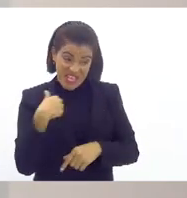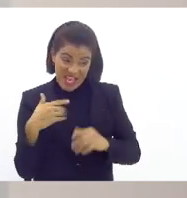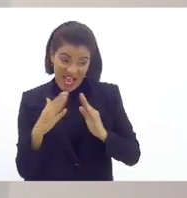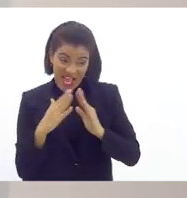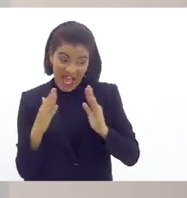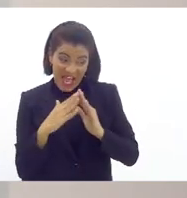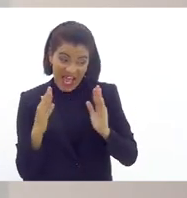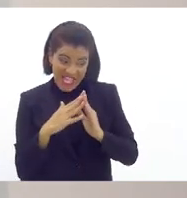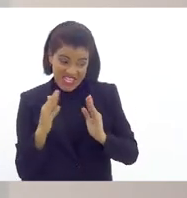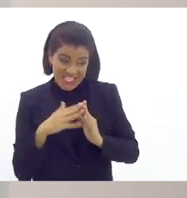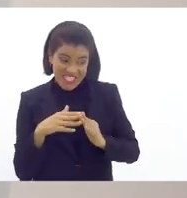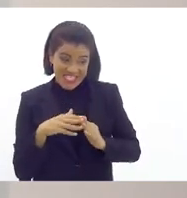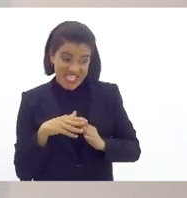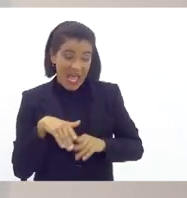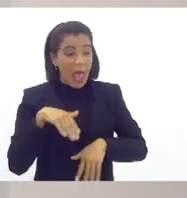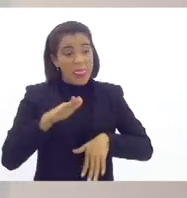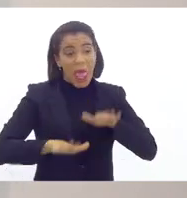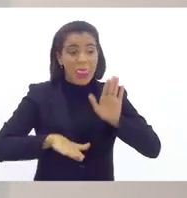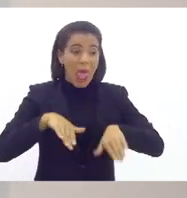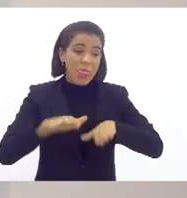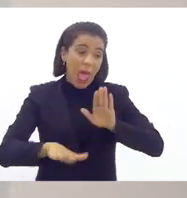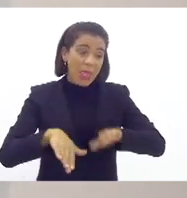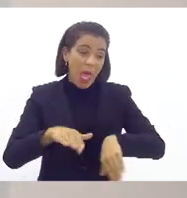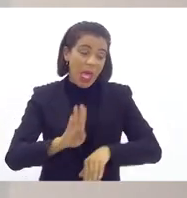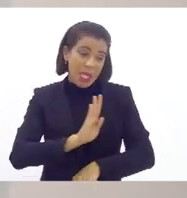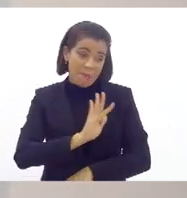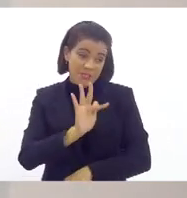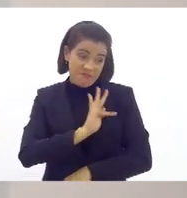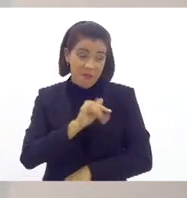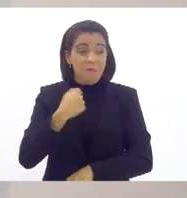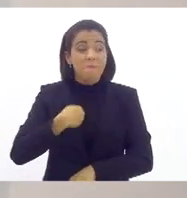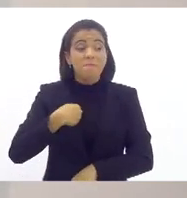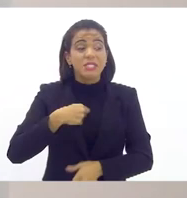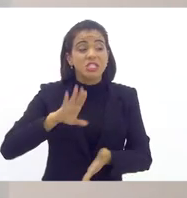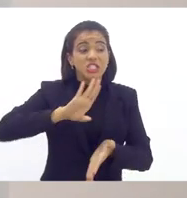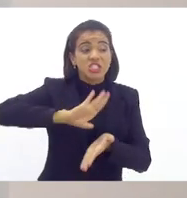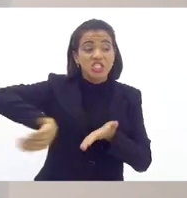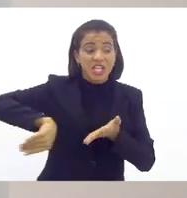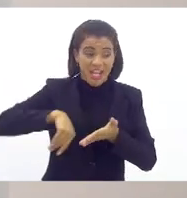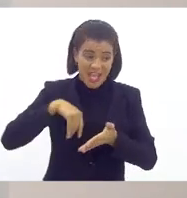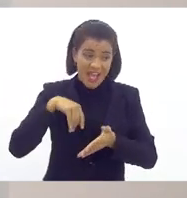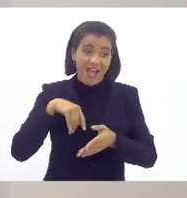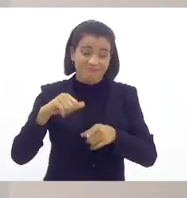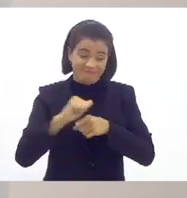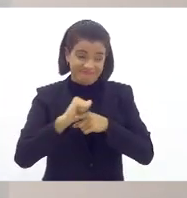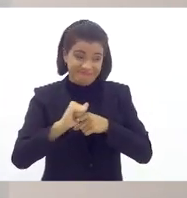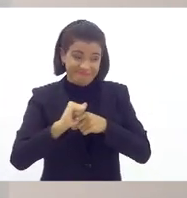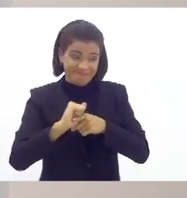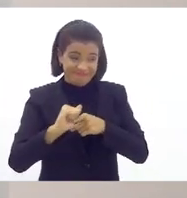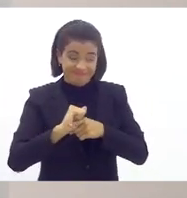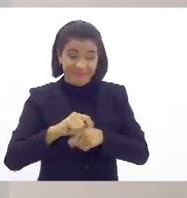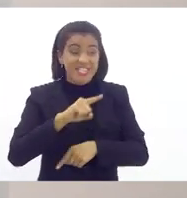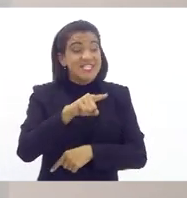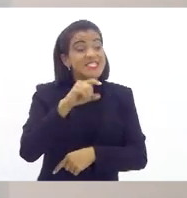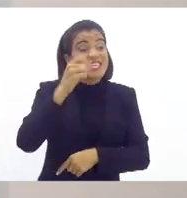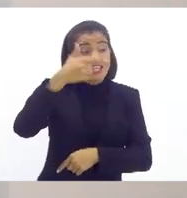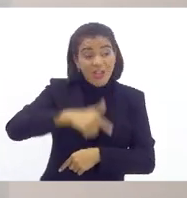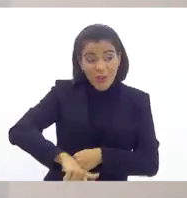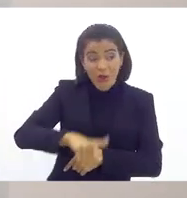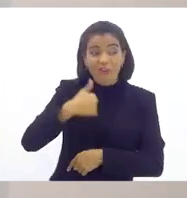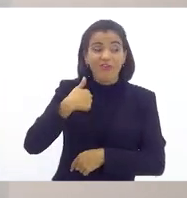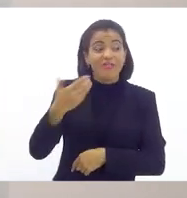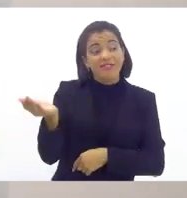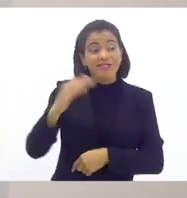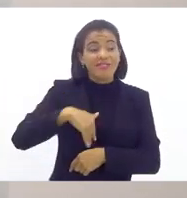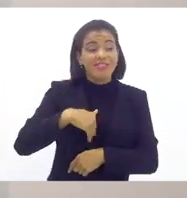casa trazendo essa lama da Baixada Fluminense, você tem que tirar o calçado. E outros pediam, quando você vier da próxima vez, traga um